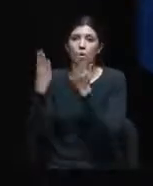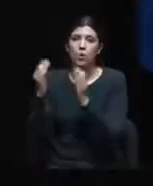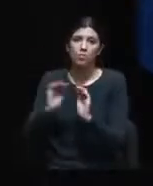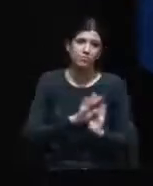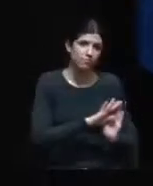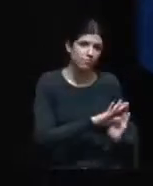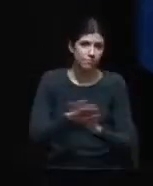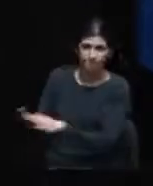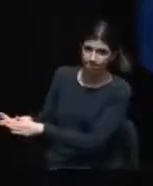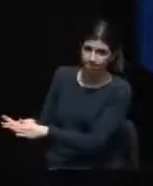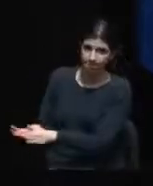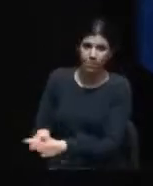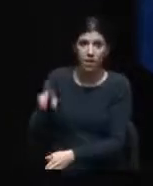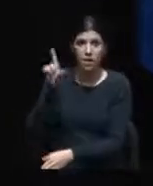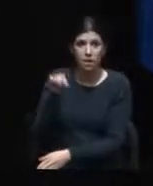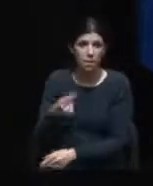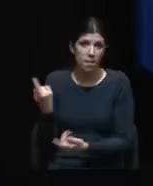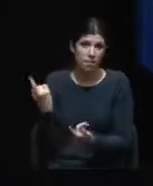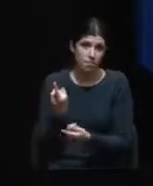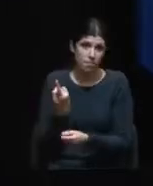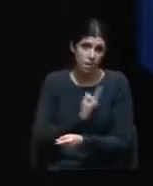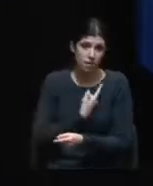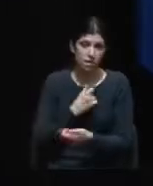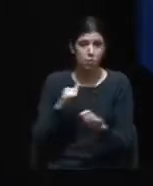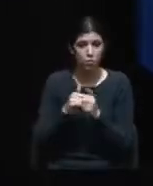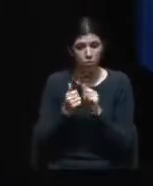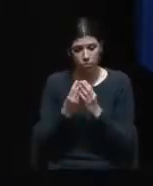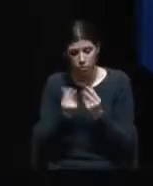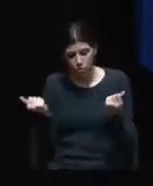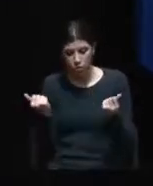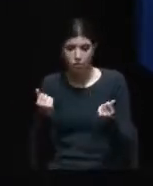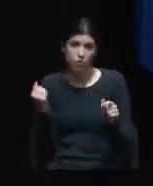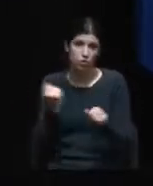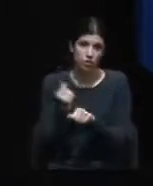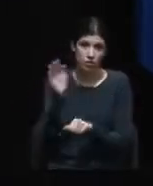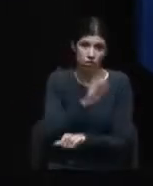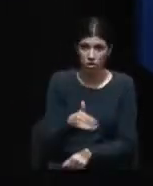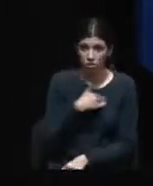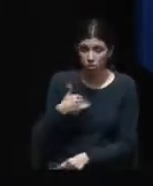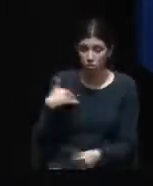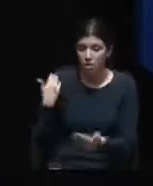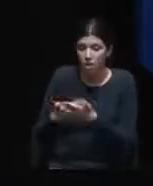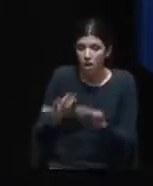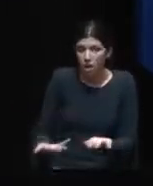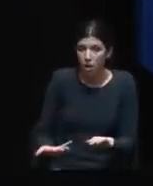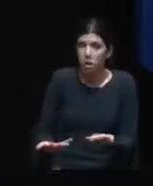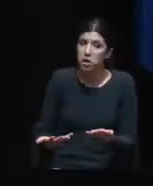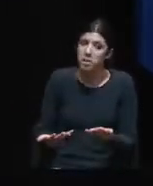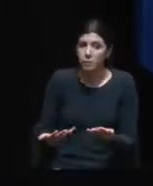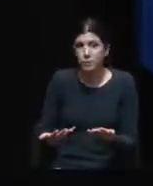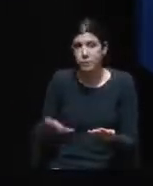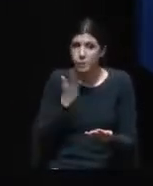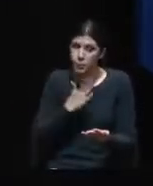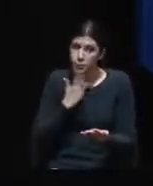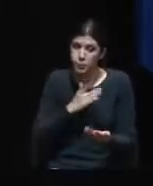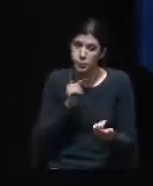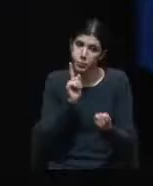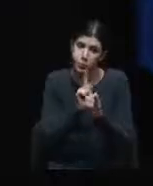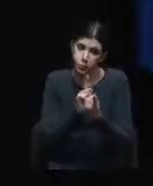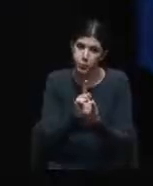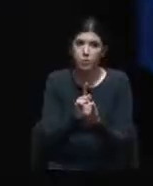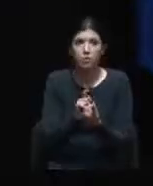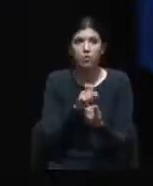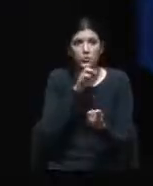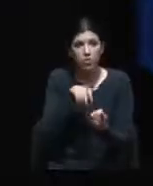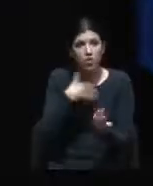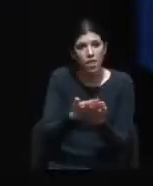revogados. É ainda preciso resolver algumas dificuldades no Serviço Nacional de Saúde, que até agora tem conseguido dar resposta, mas